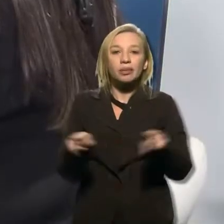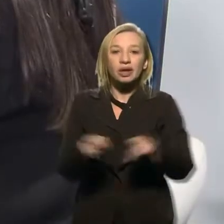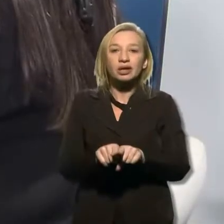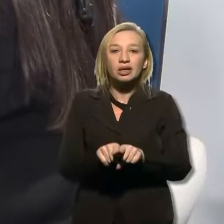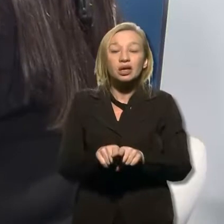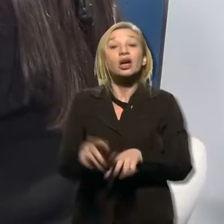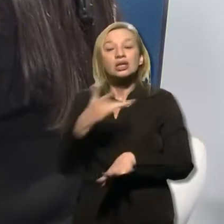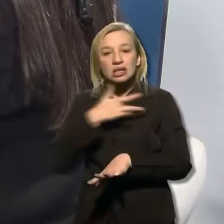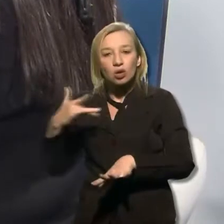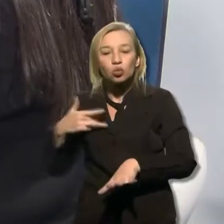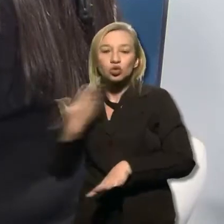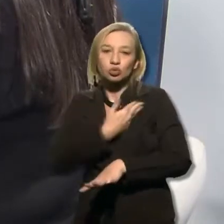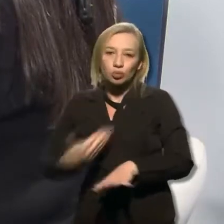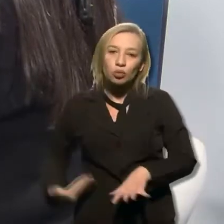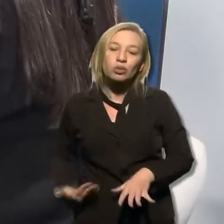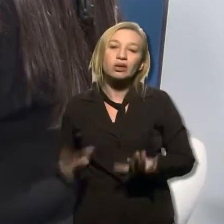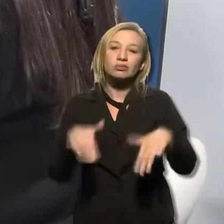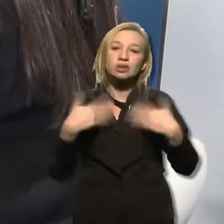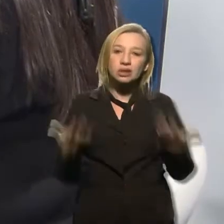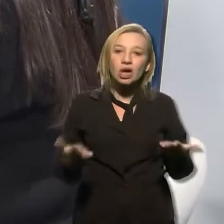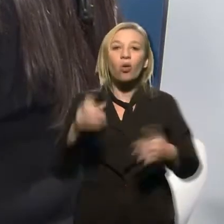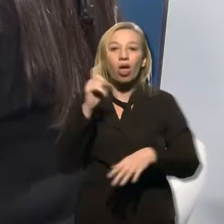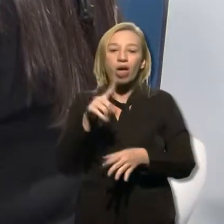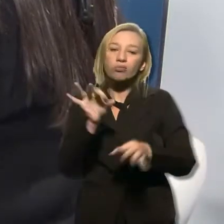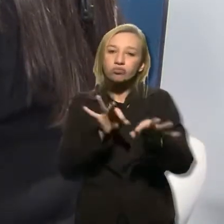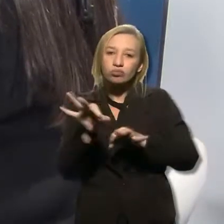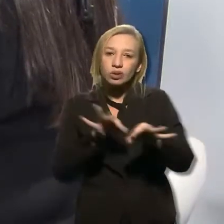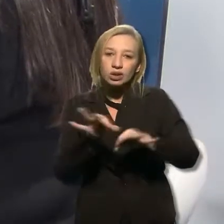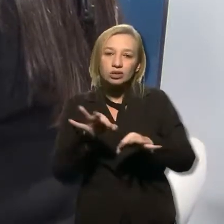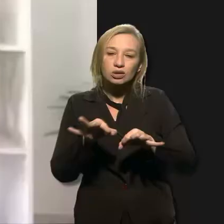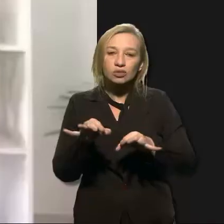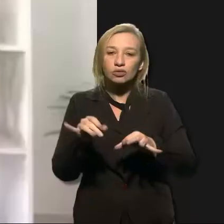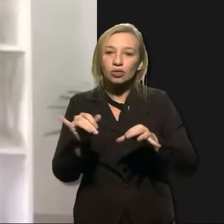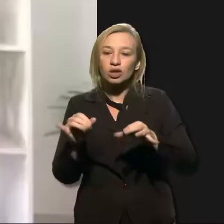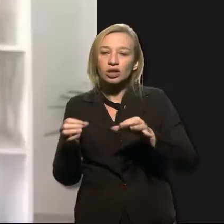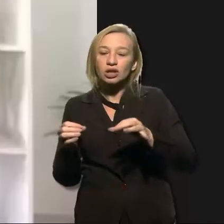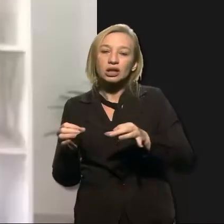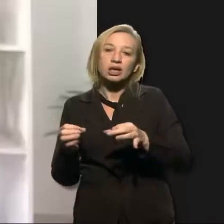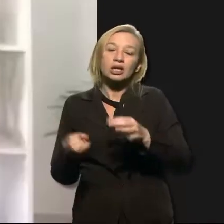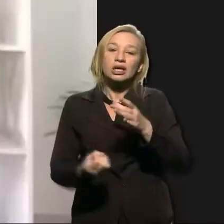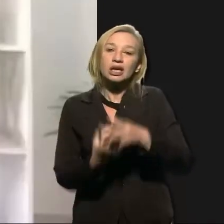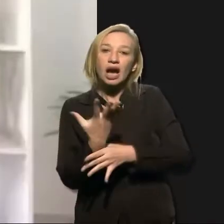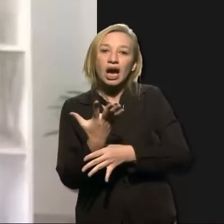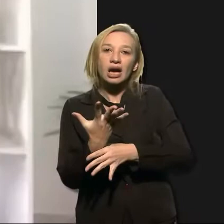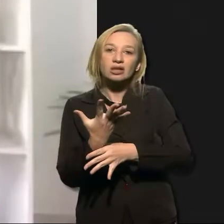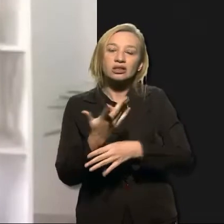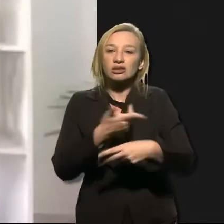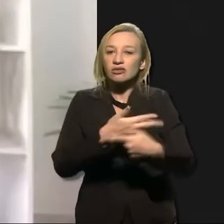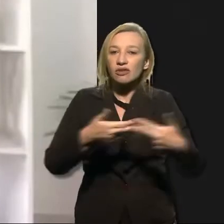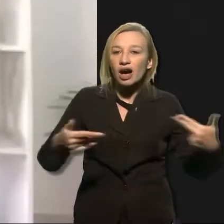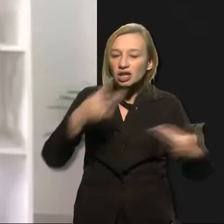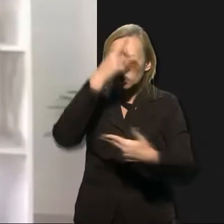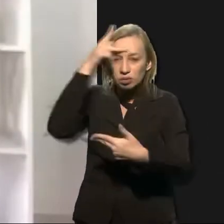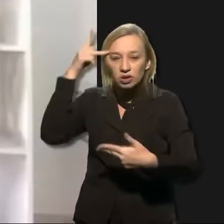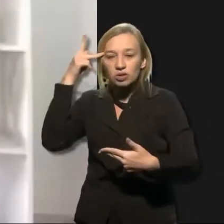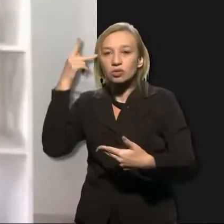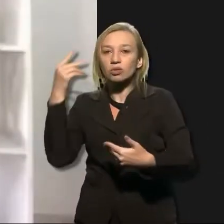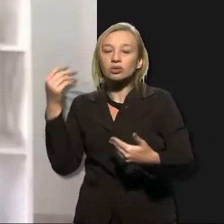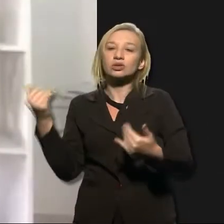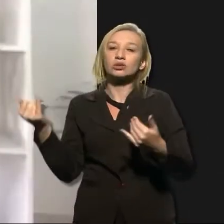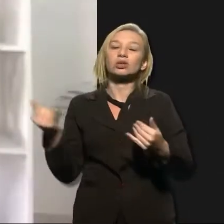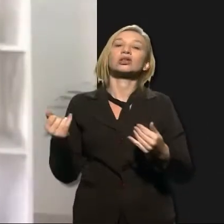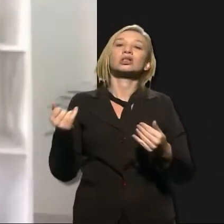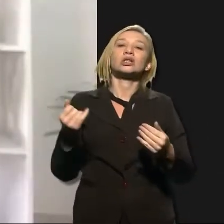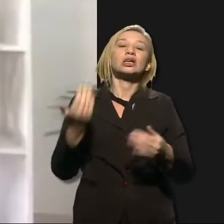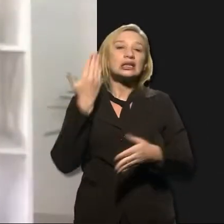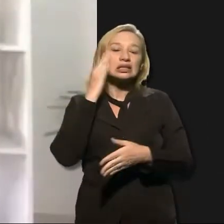social, mas também com vistas na saúde pública. Então, é um plano que foi formulado a